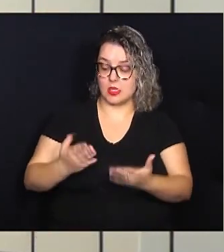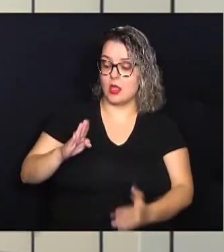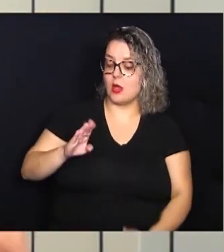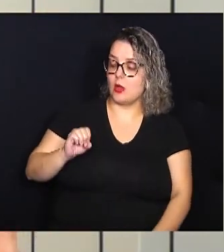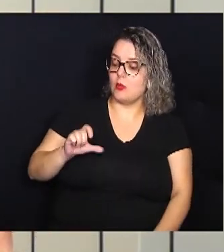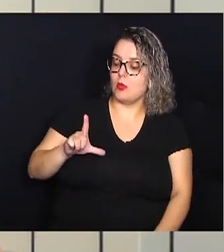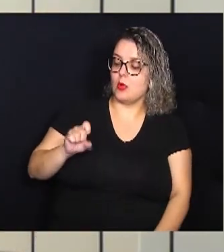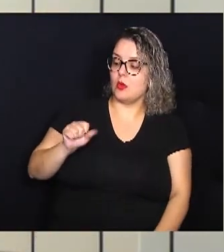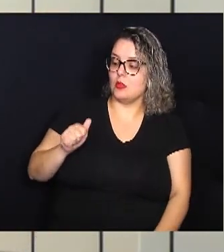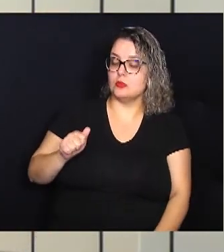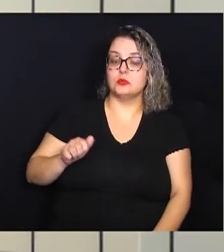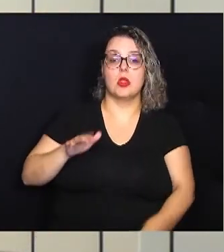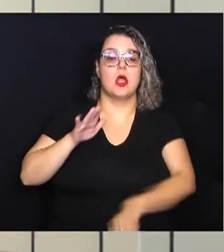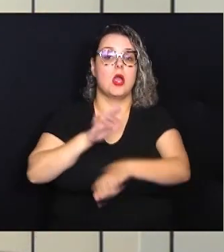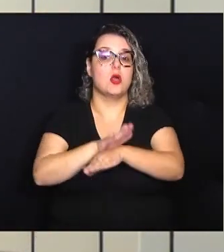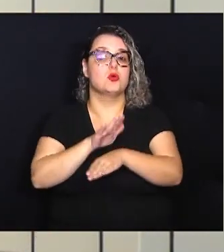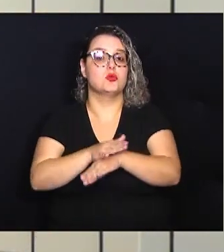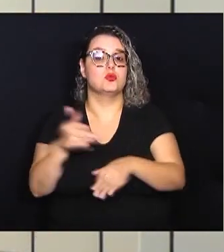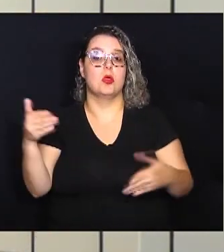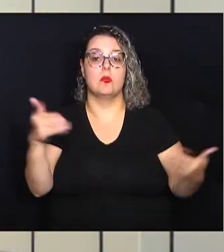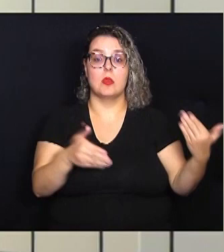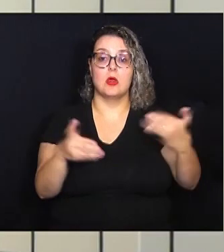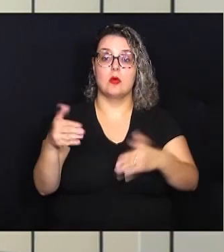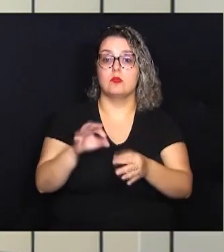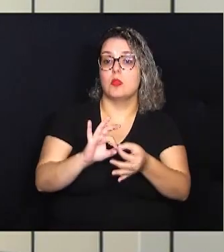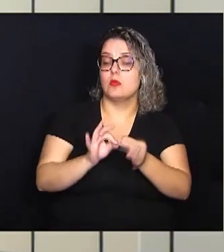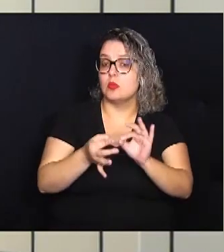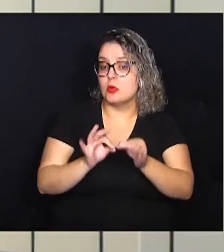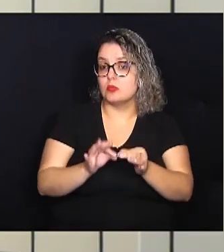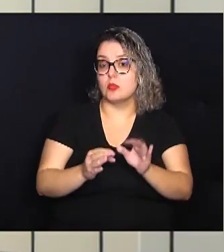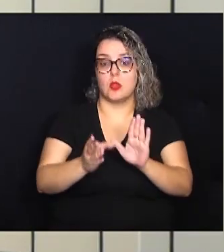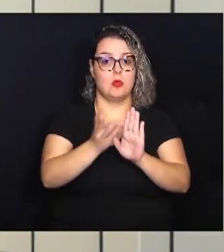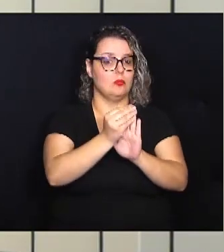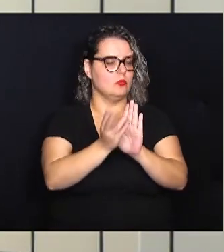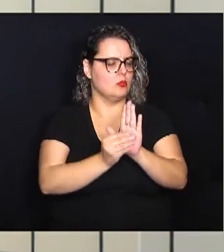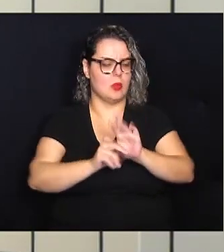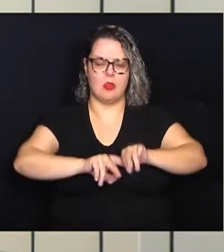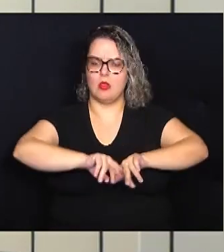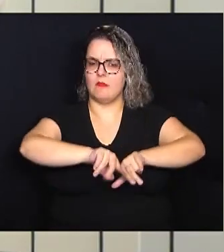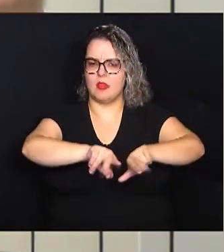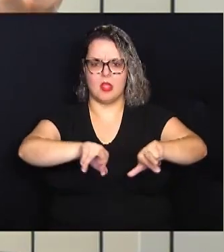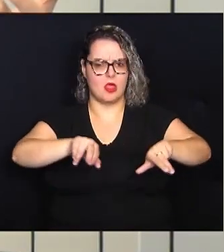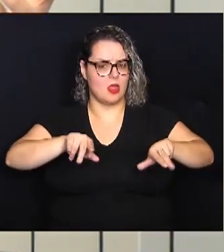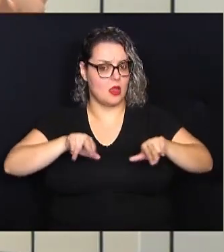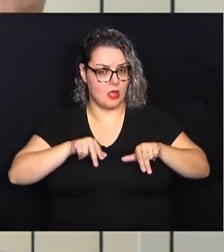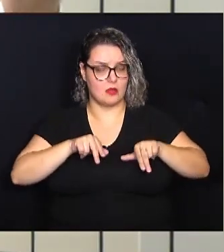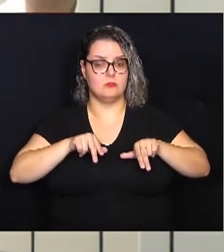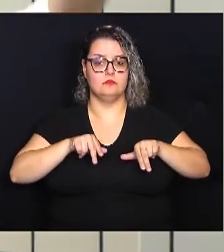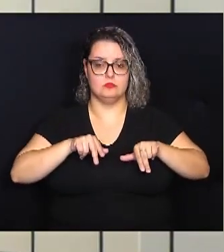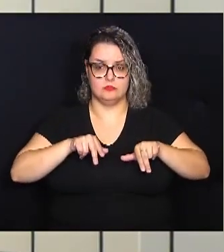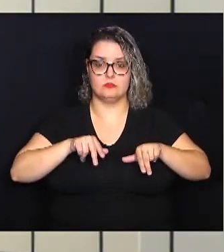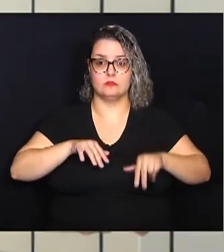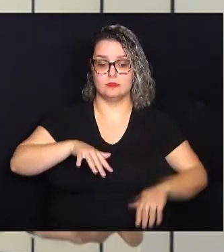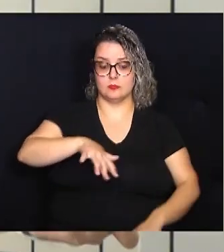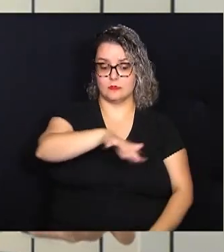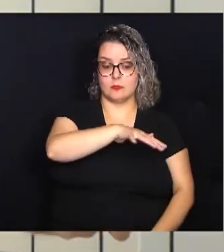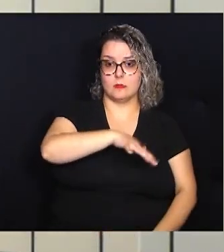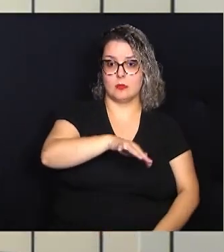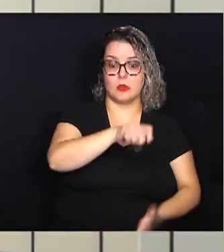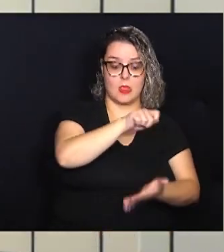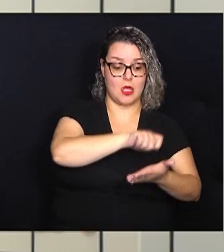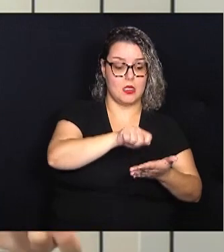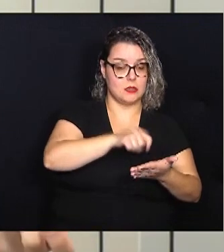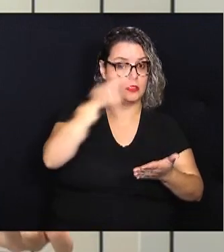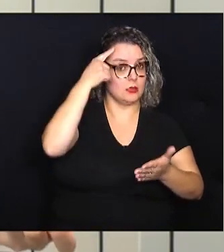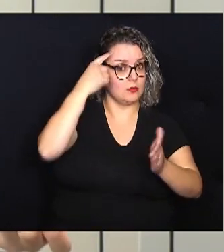aos participantes. São oficinas com conteúdos diversos que transitam entre a escrita